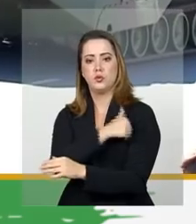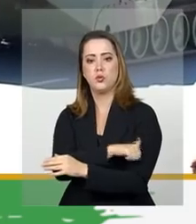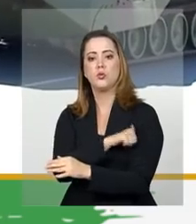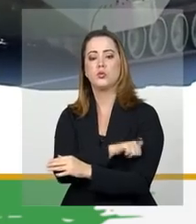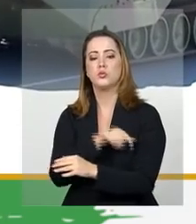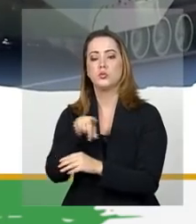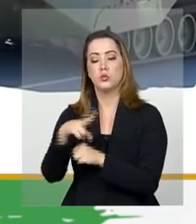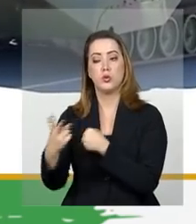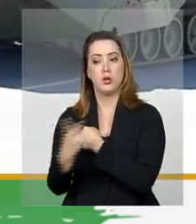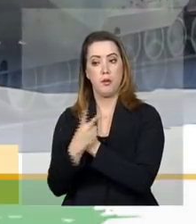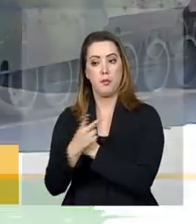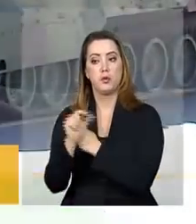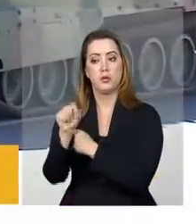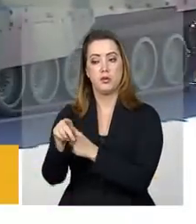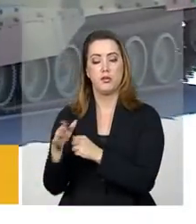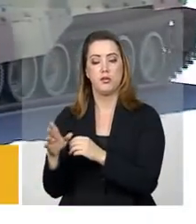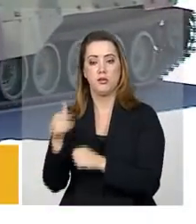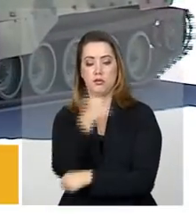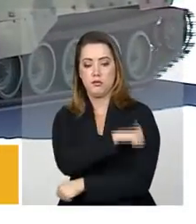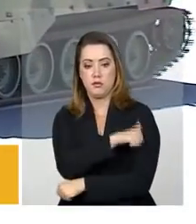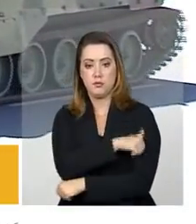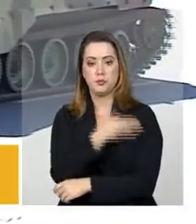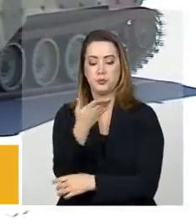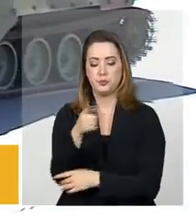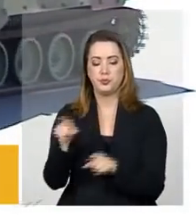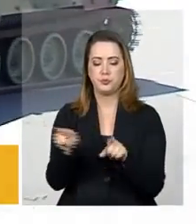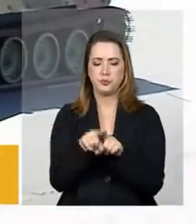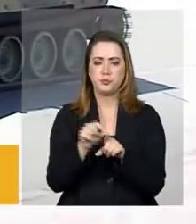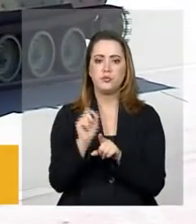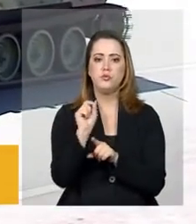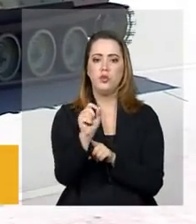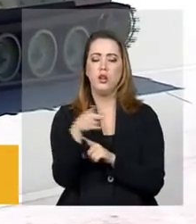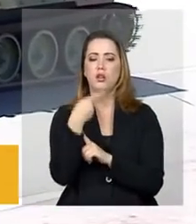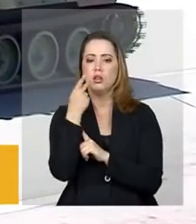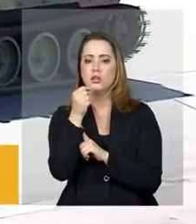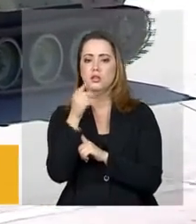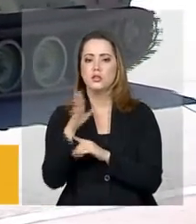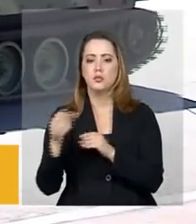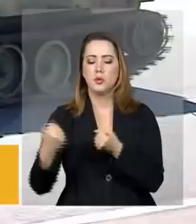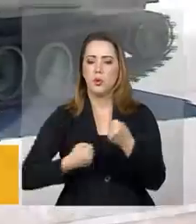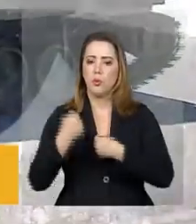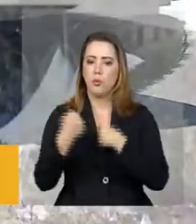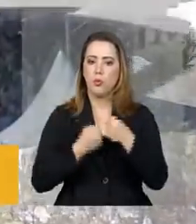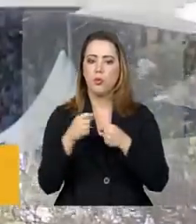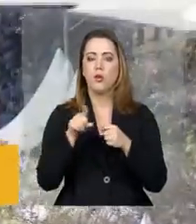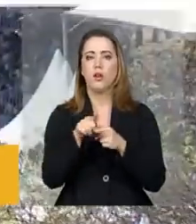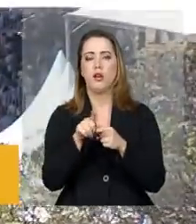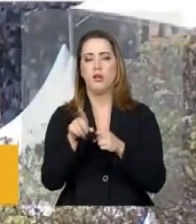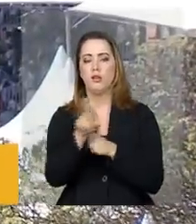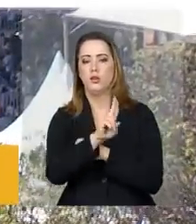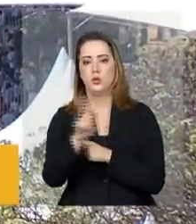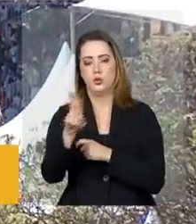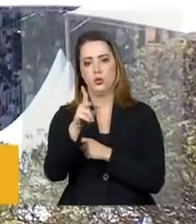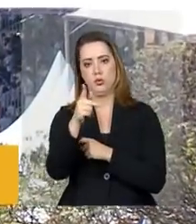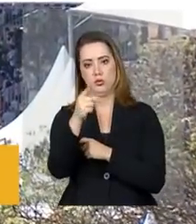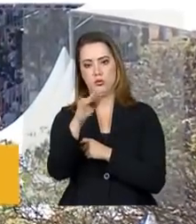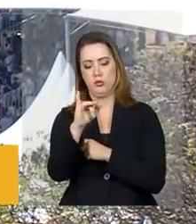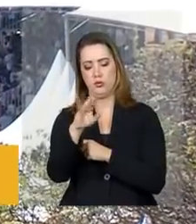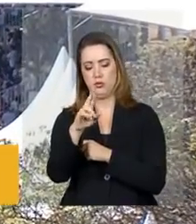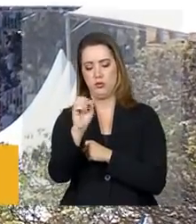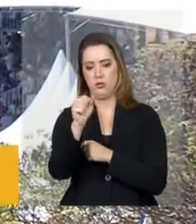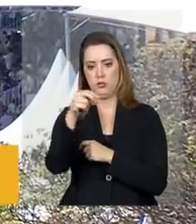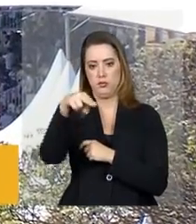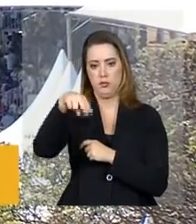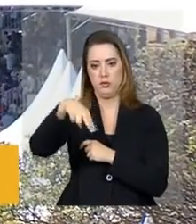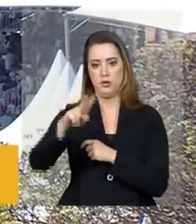dois exemplares aí, como também o chamado o veículo sobre rodas, que é o Piranha, veremos na terceira